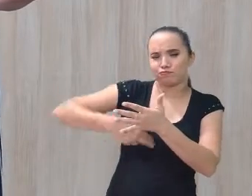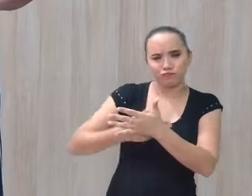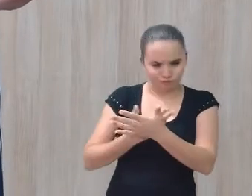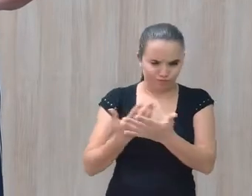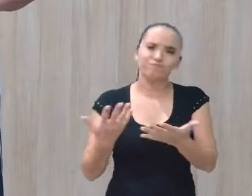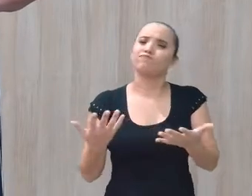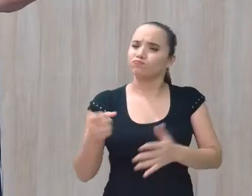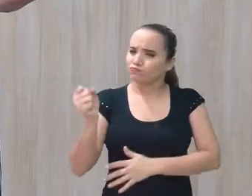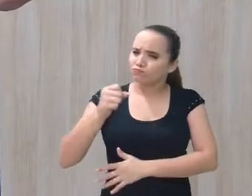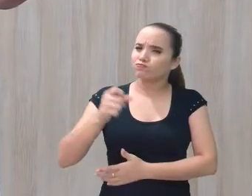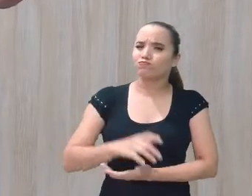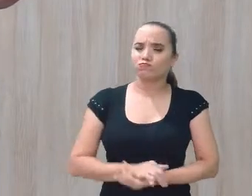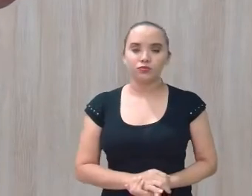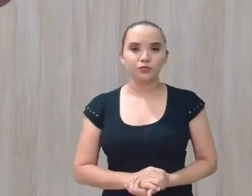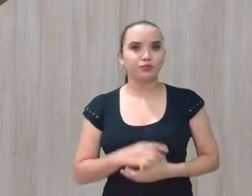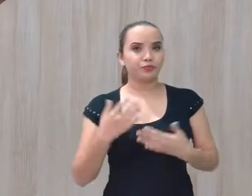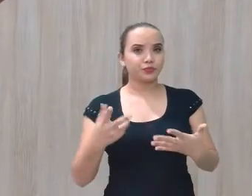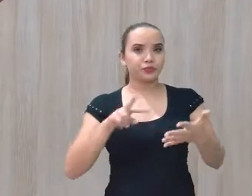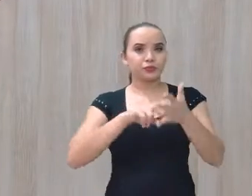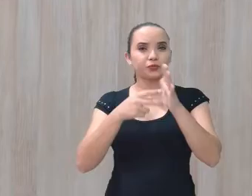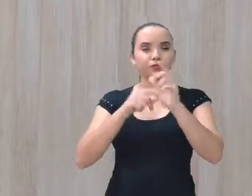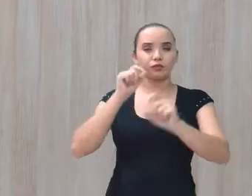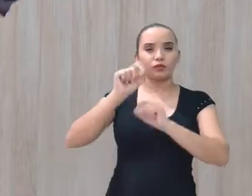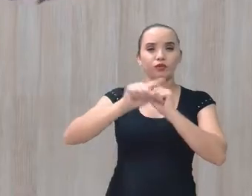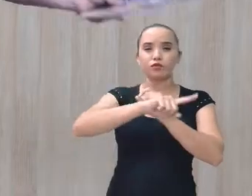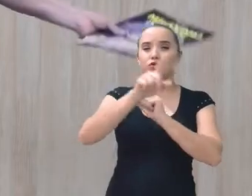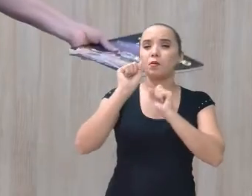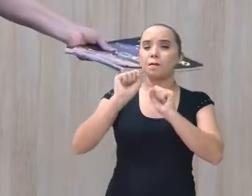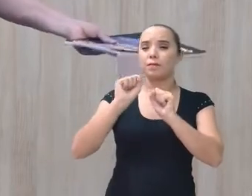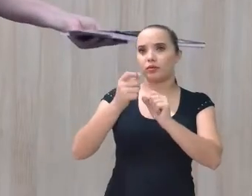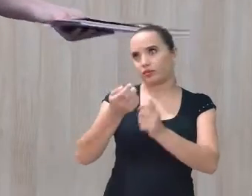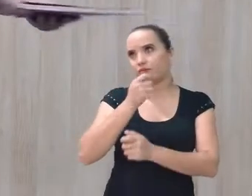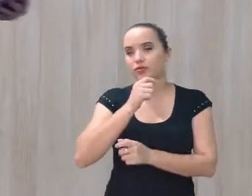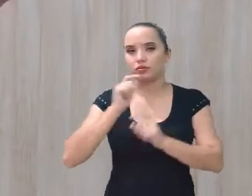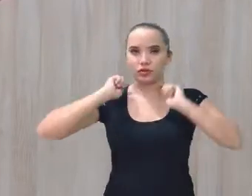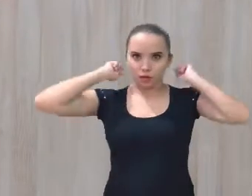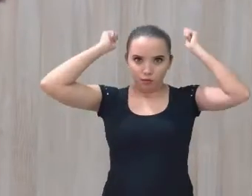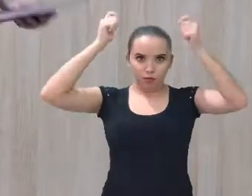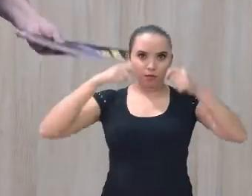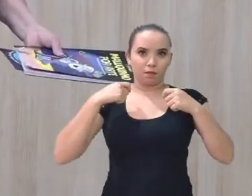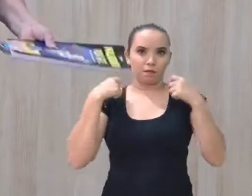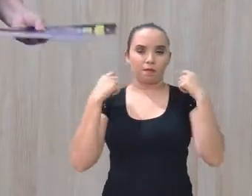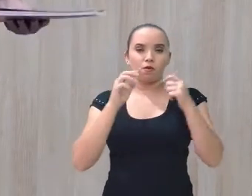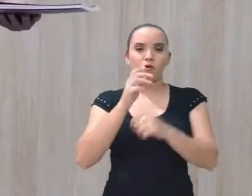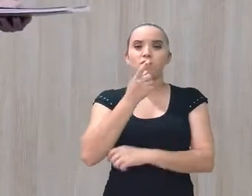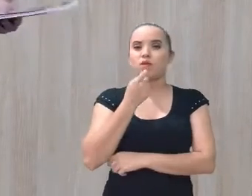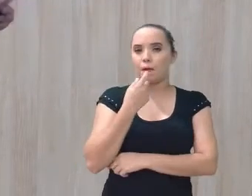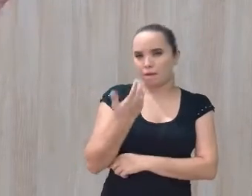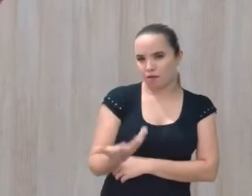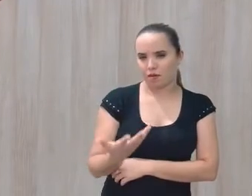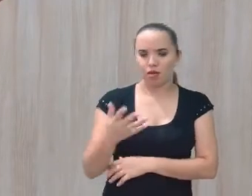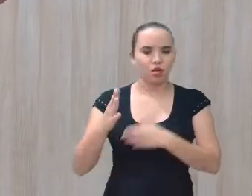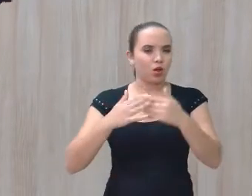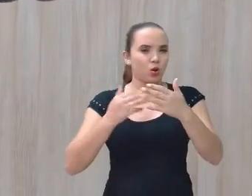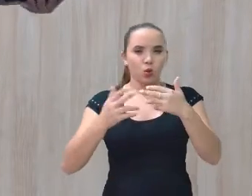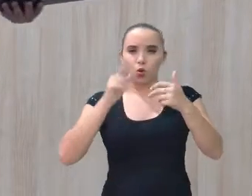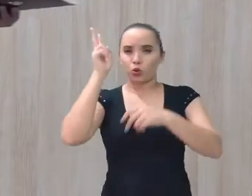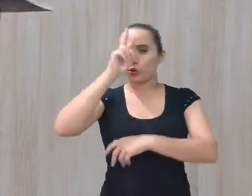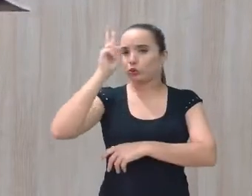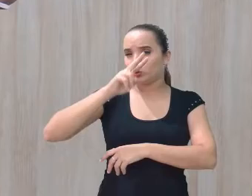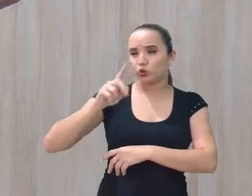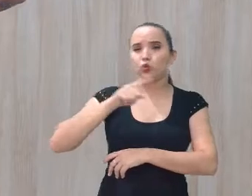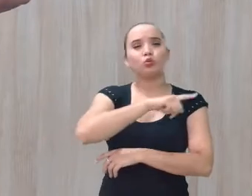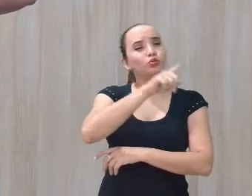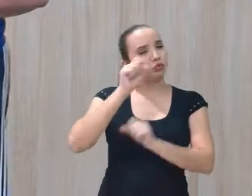replicado várias vezes. Então, vocês podem pegar por exemplo, a Chapeuzinho Vermelho, qualquer uma história de contos de fadas e brincar